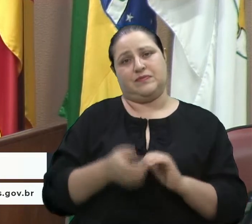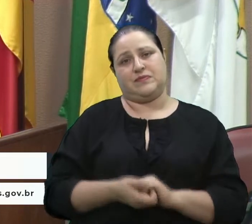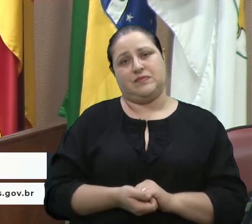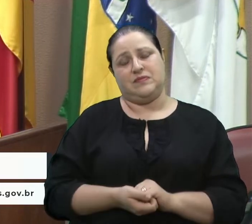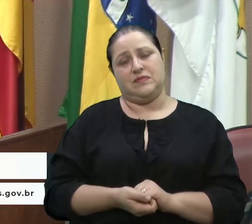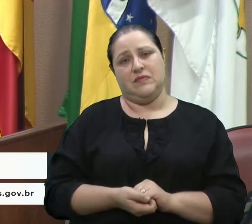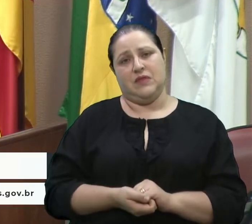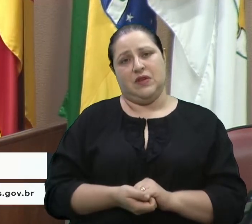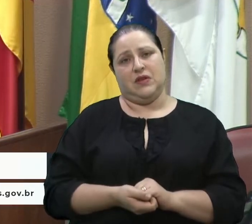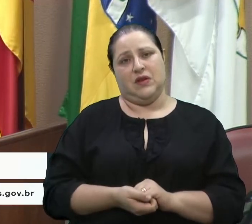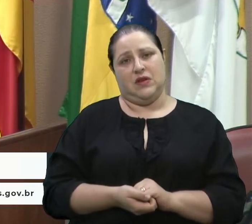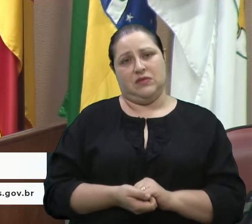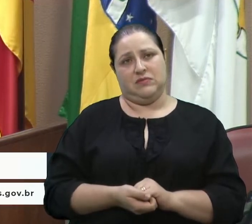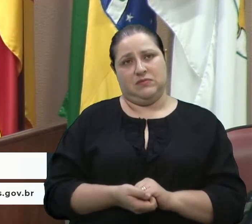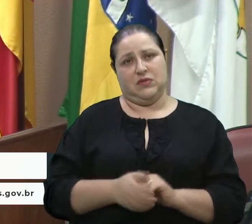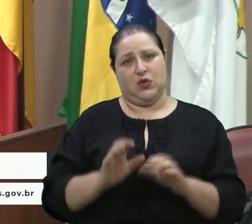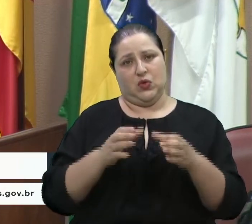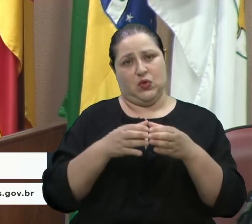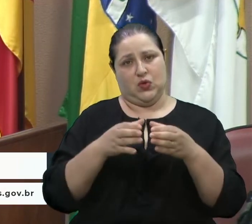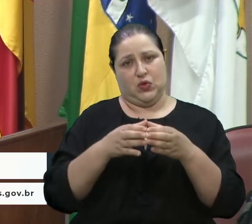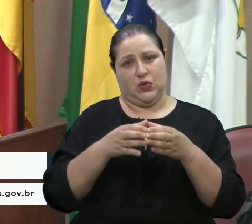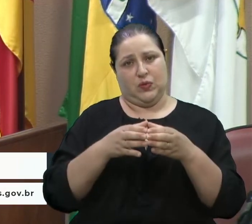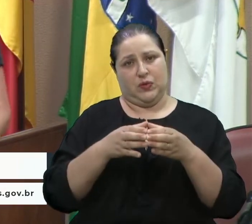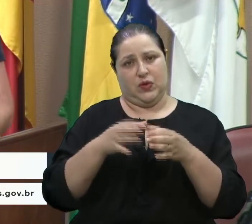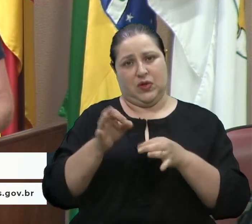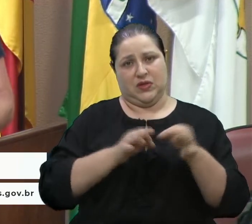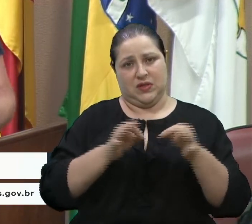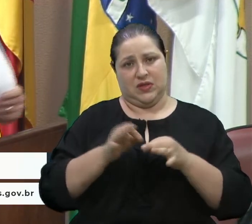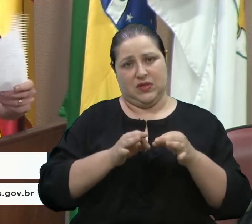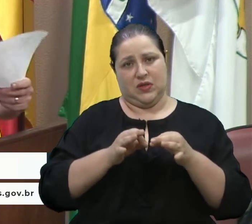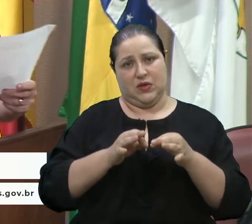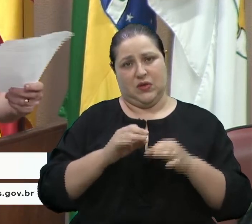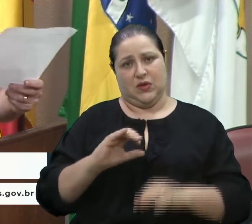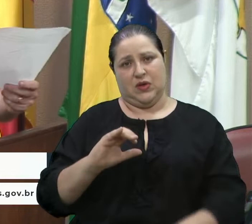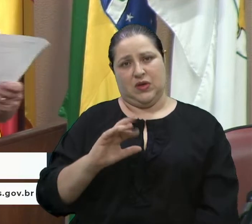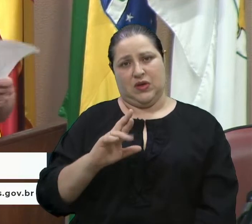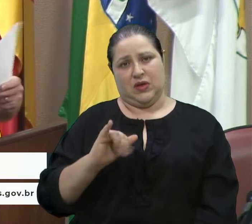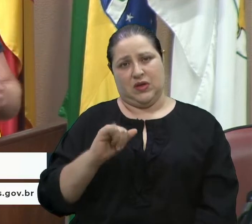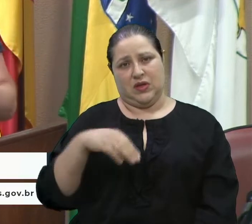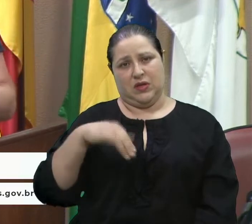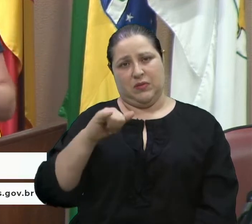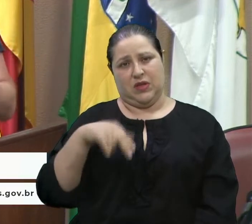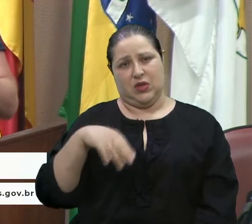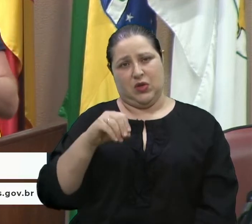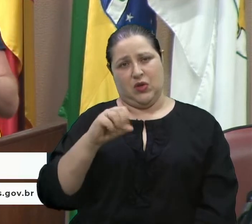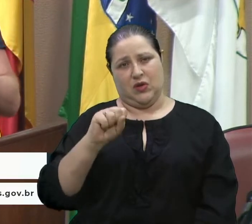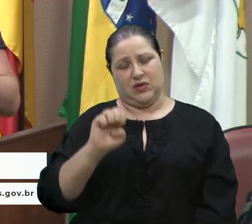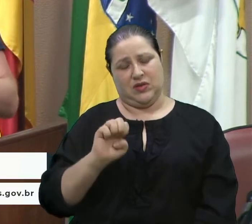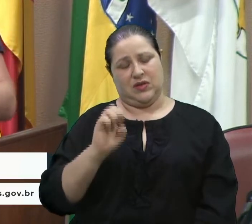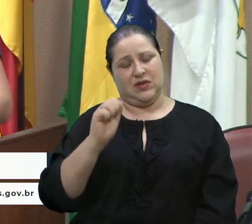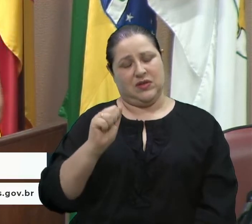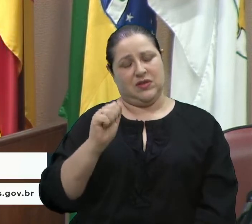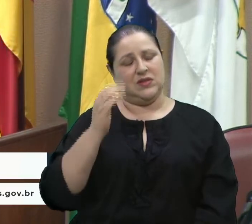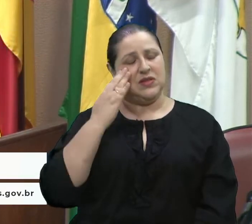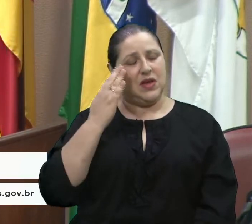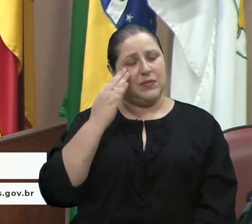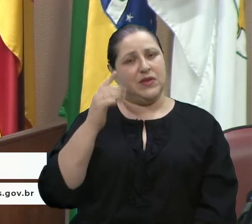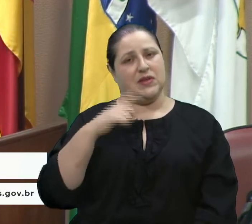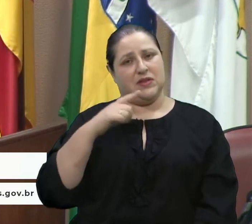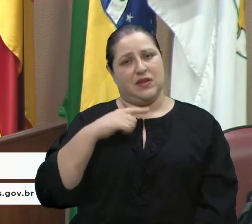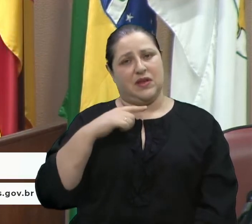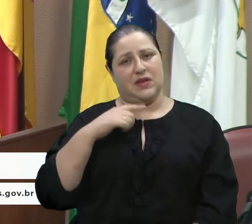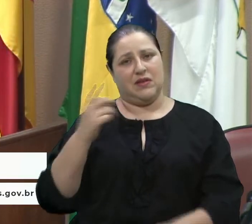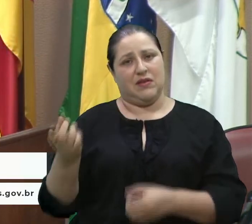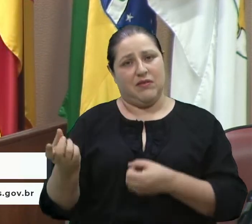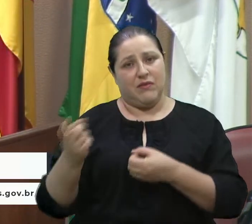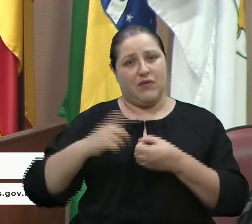é. O chefe, a organização criminosa, a gente sabe, tanto é que foi resgatado valores aqui, né? Aliás, os valores que se tem em notícia